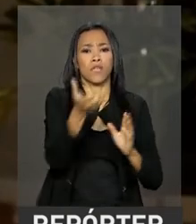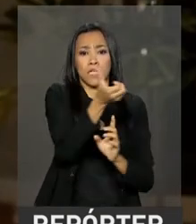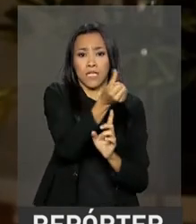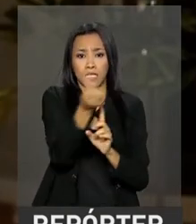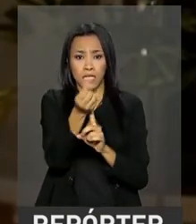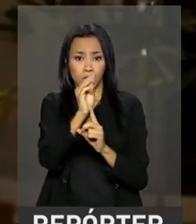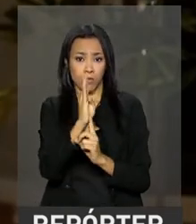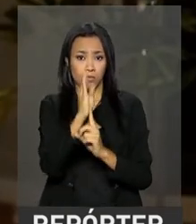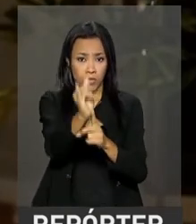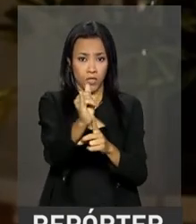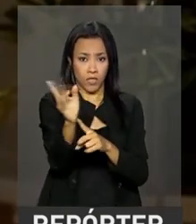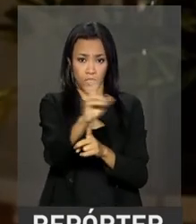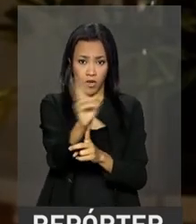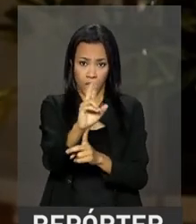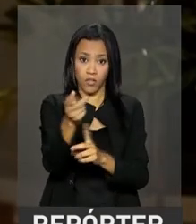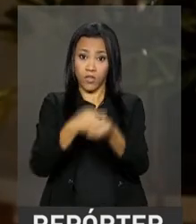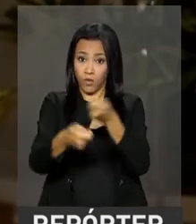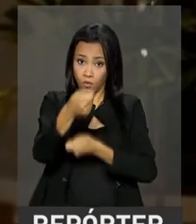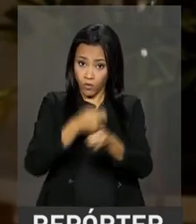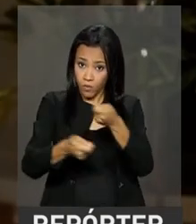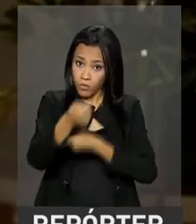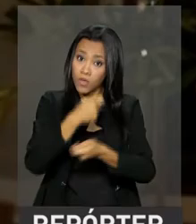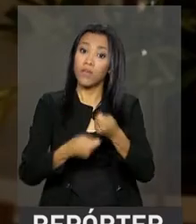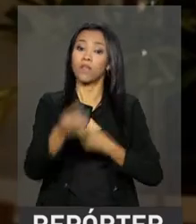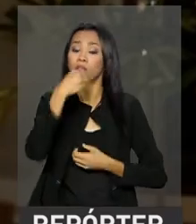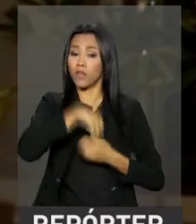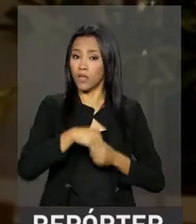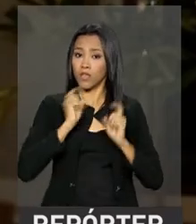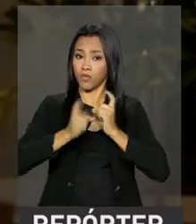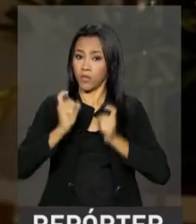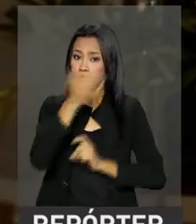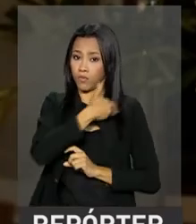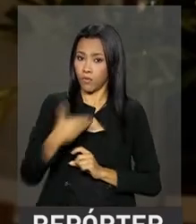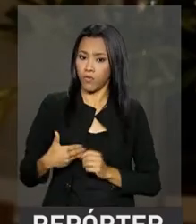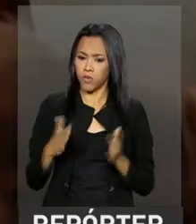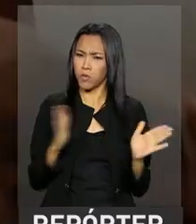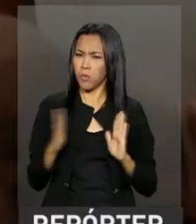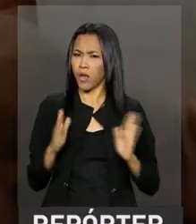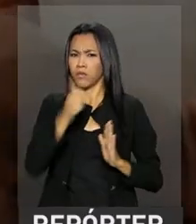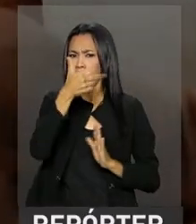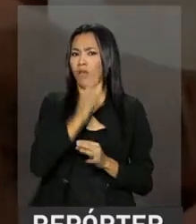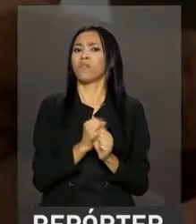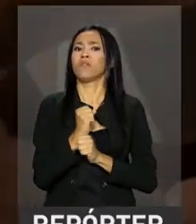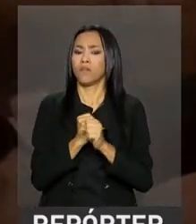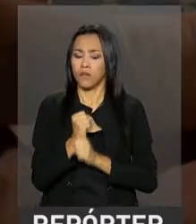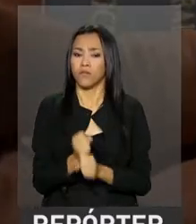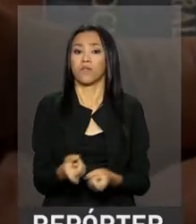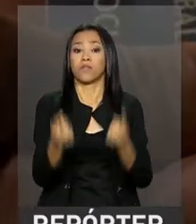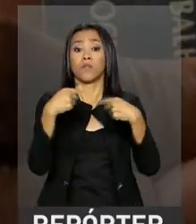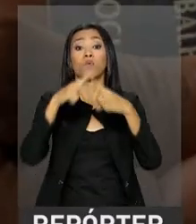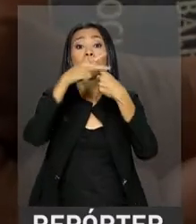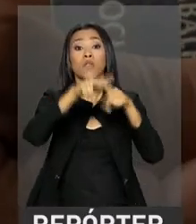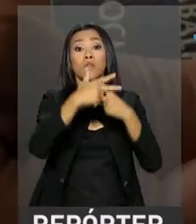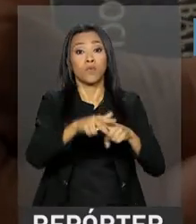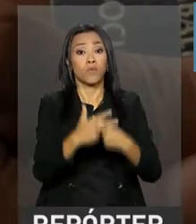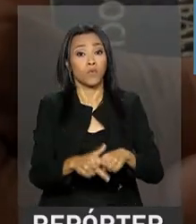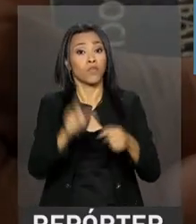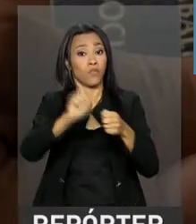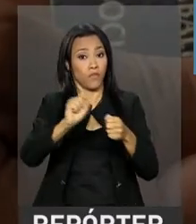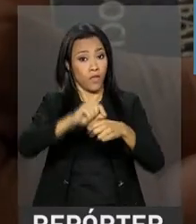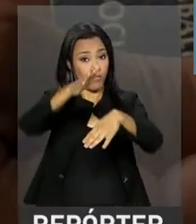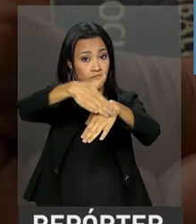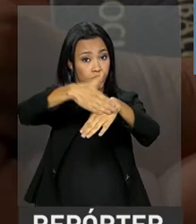600 bilhões de reais de economia aos cofres públicos em 10 anos. Entre os ajustes feitos no Congresso